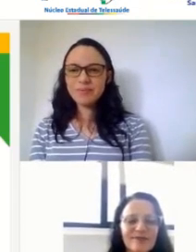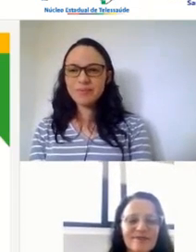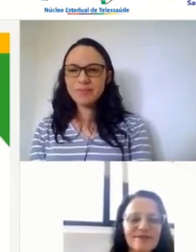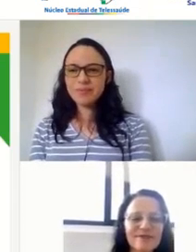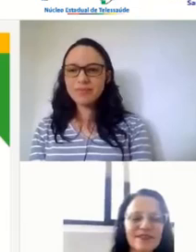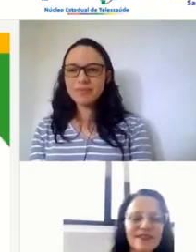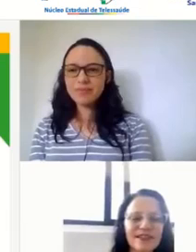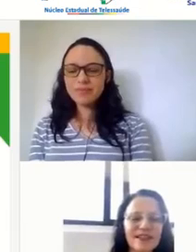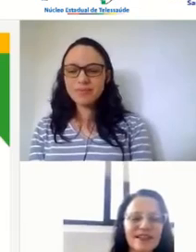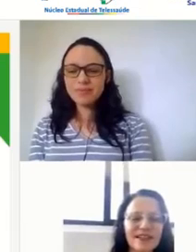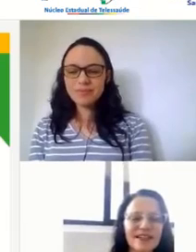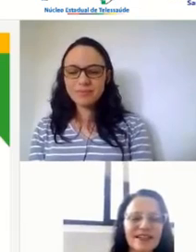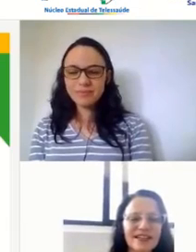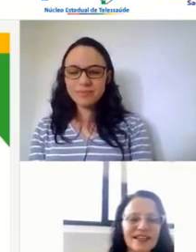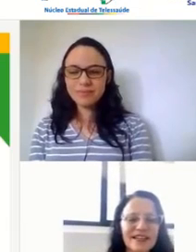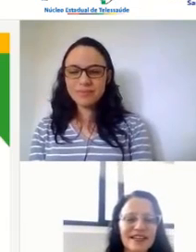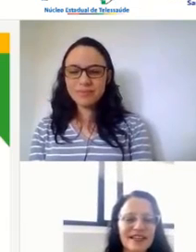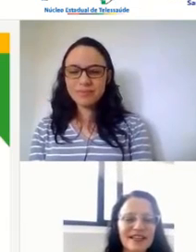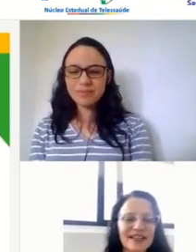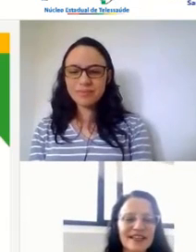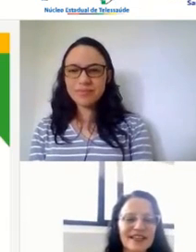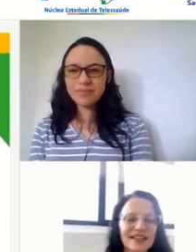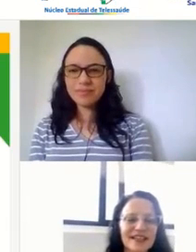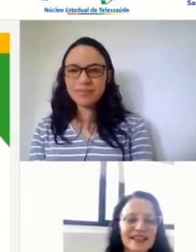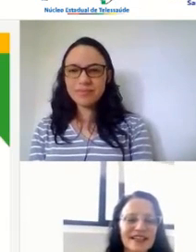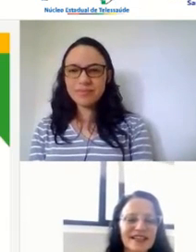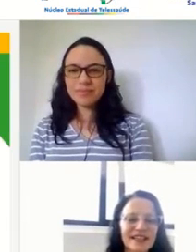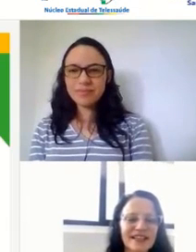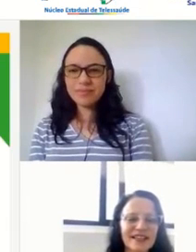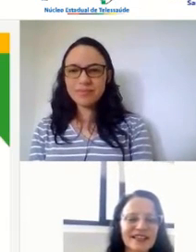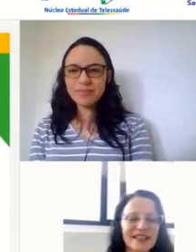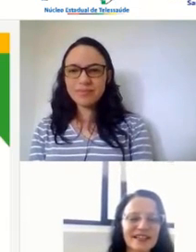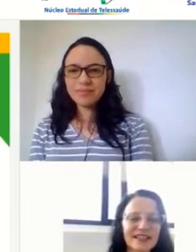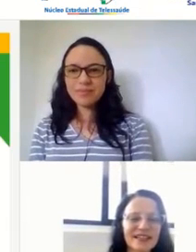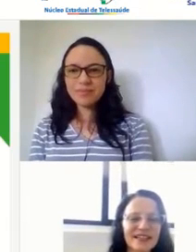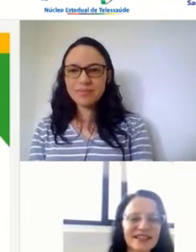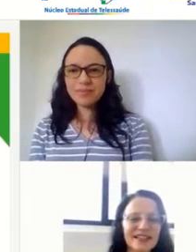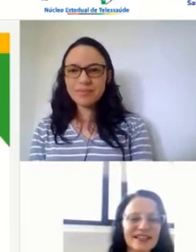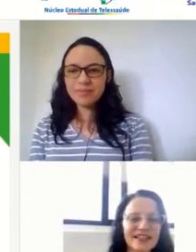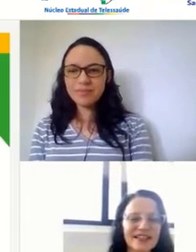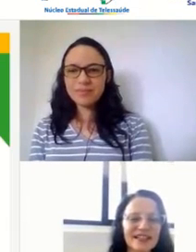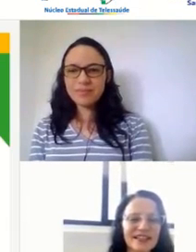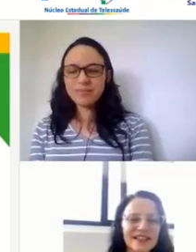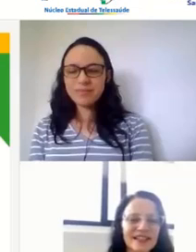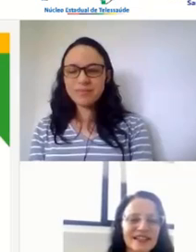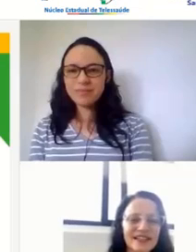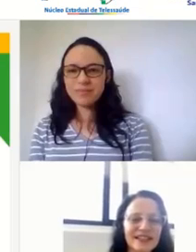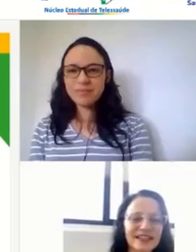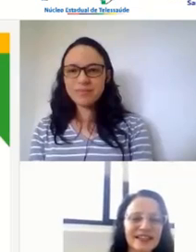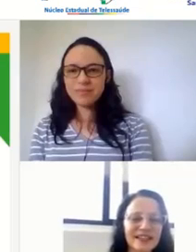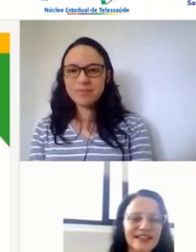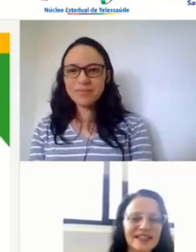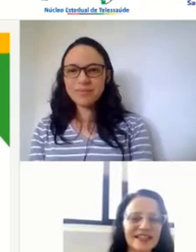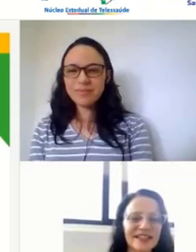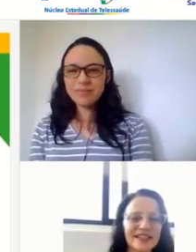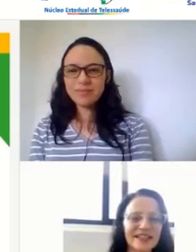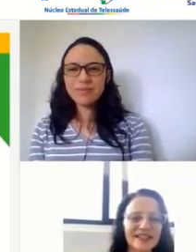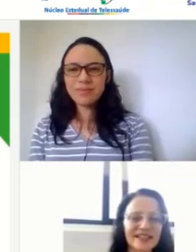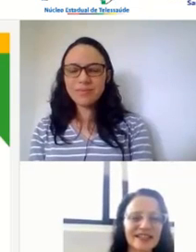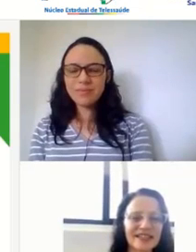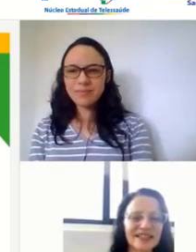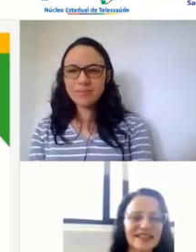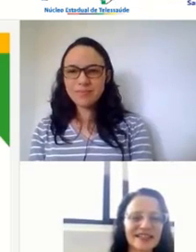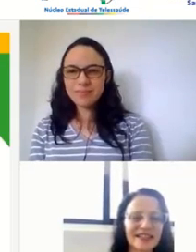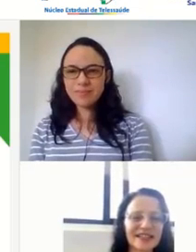gritando e se o mesmo procedimento de pano e mais uma vez parabéns muito feliz a